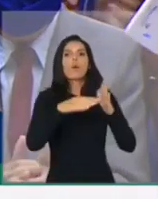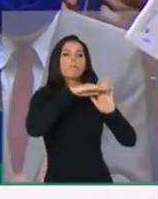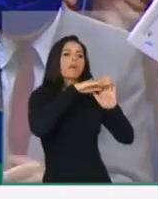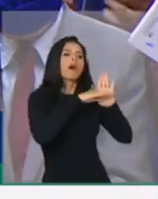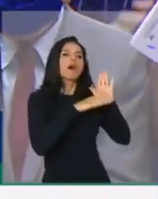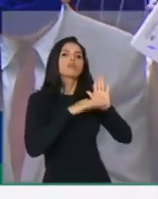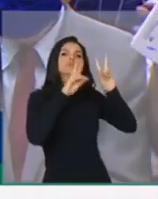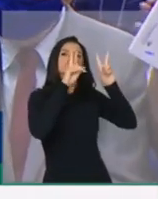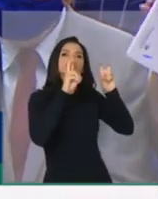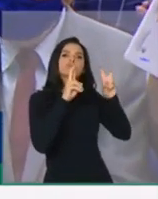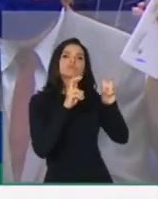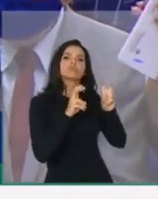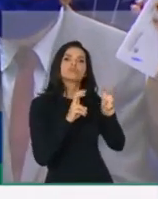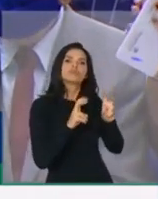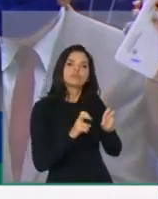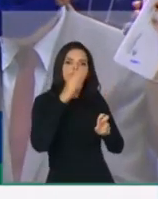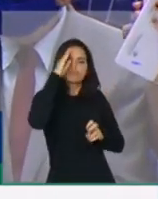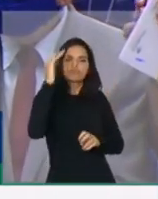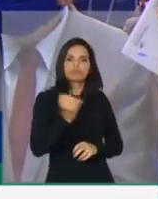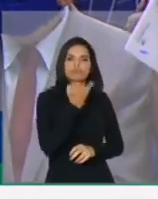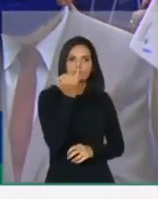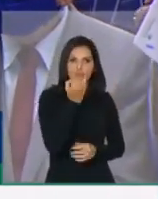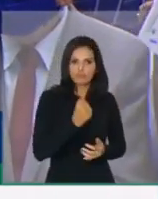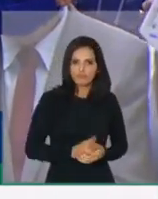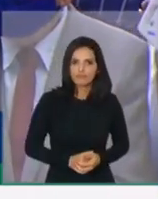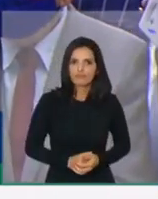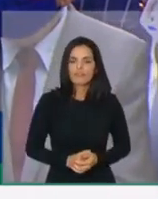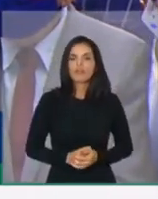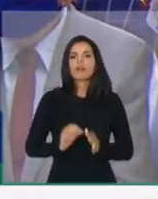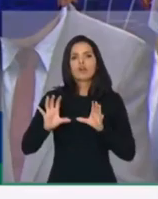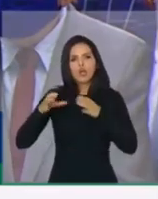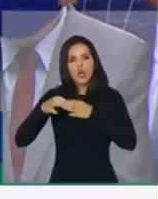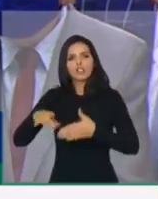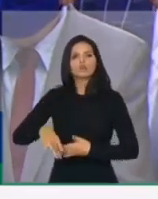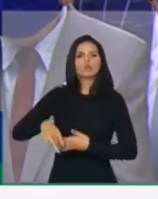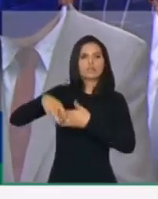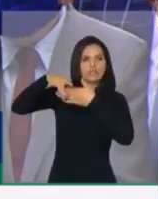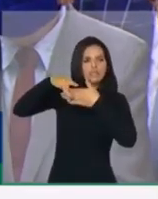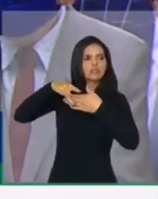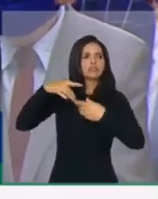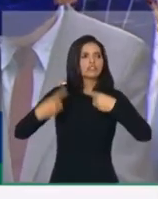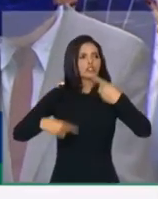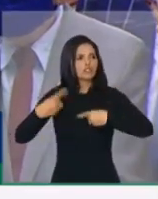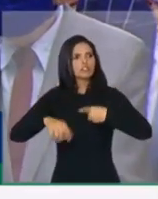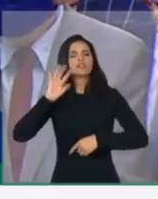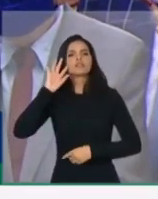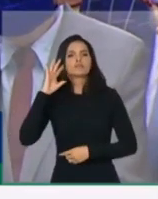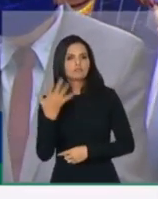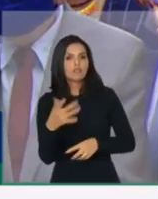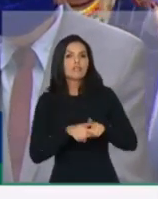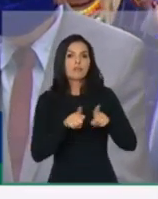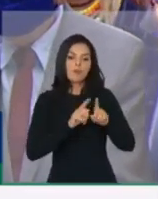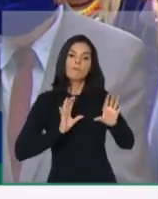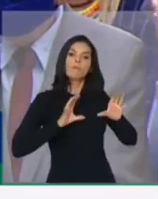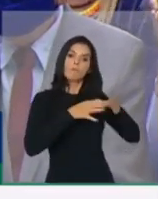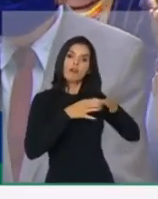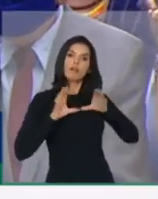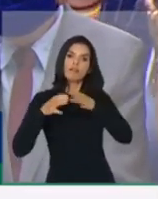Todas as instâncias desta casa, o colégio de líderes, as bancadas,